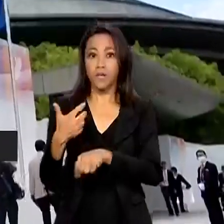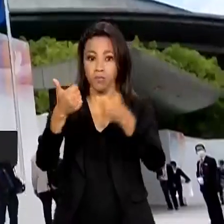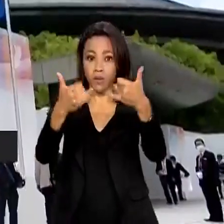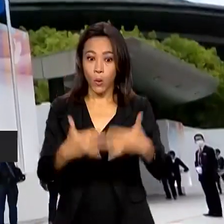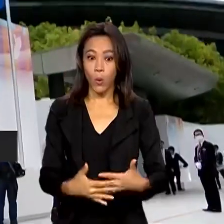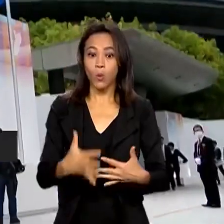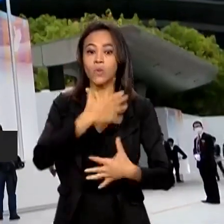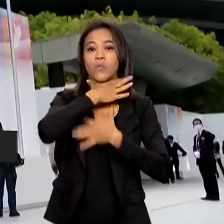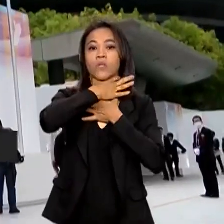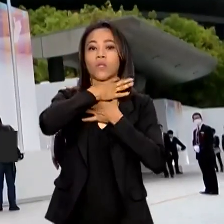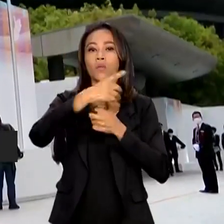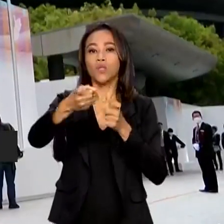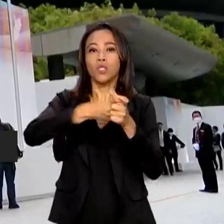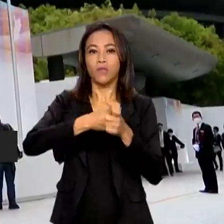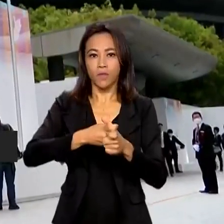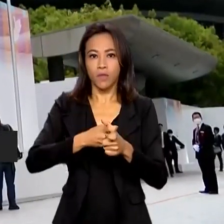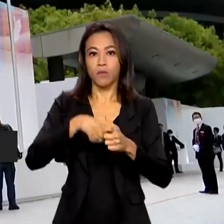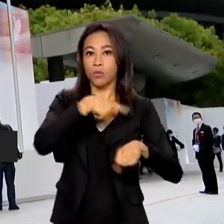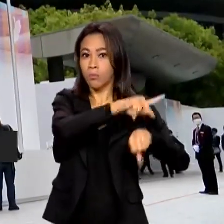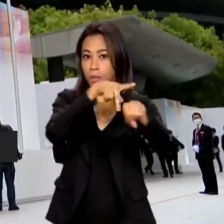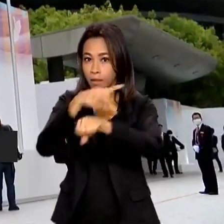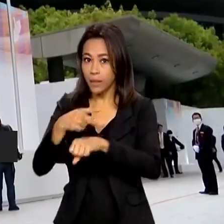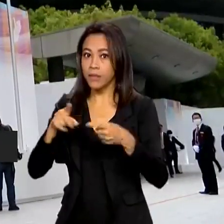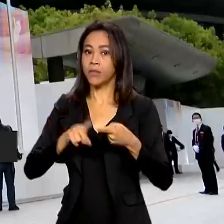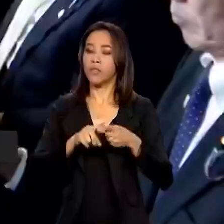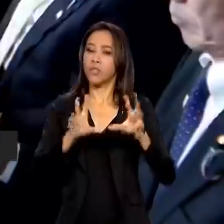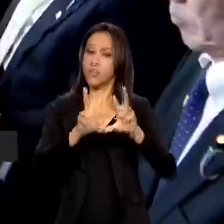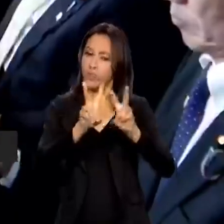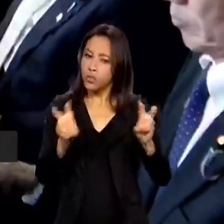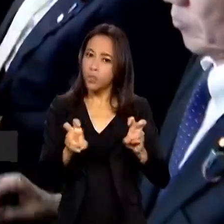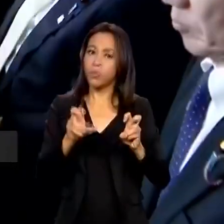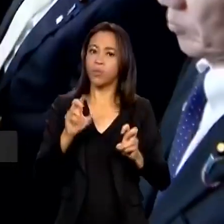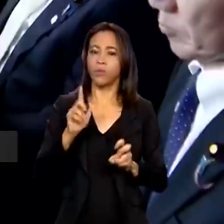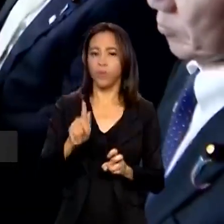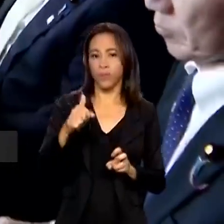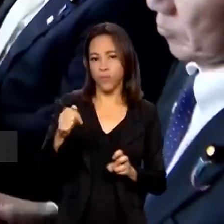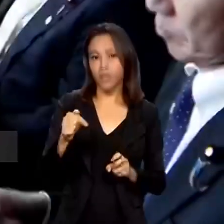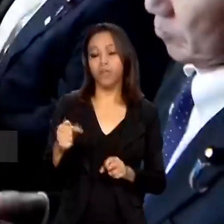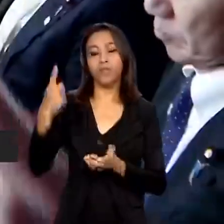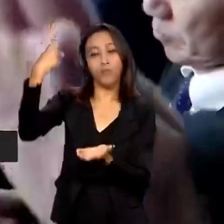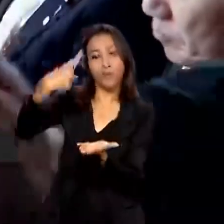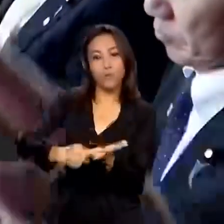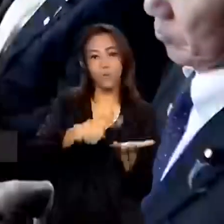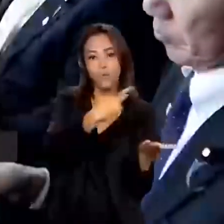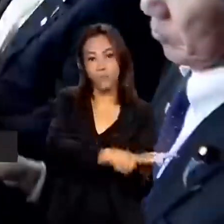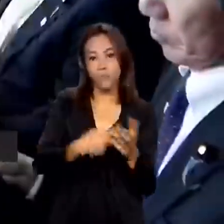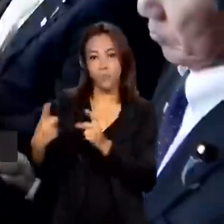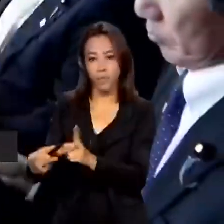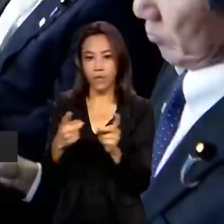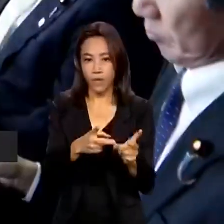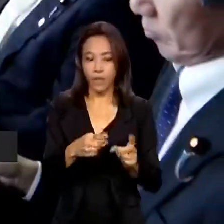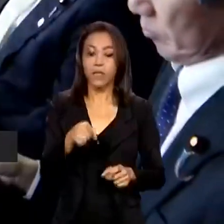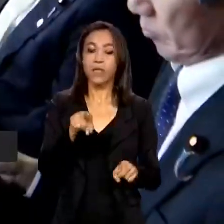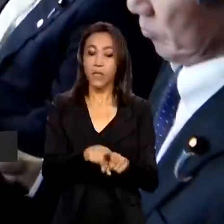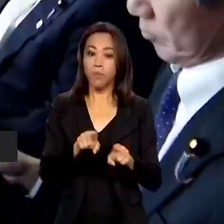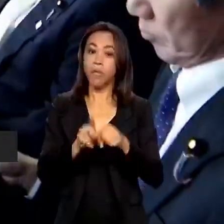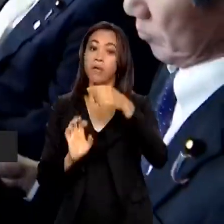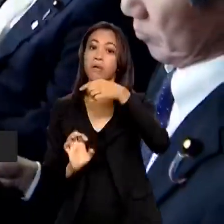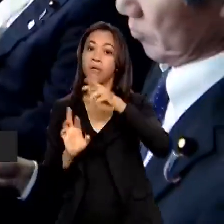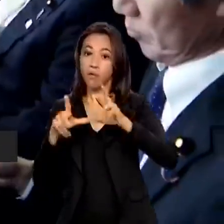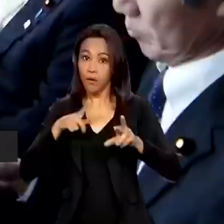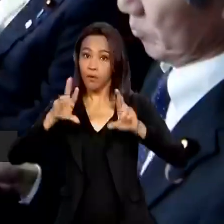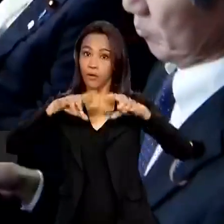dos países, G20 e acordos comerciais. O presidente também se reuniu com empresários japoneses e